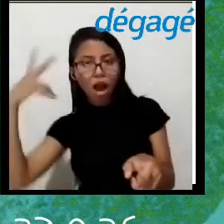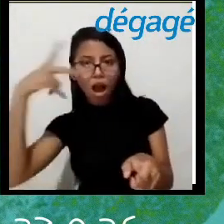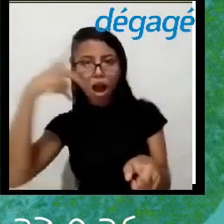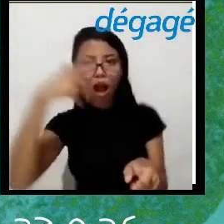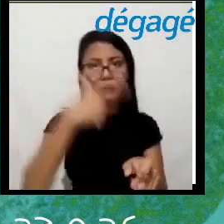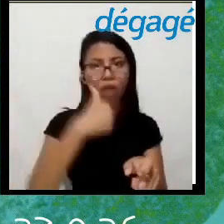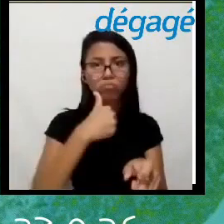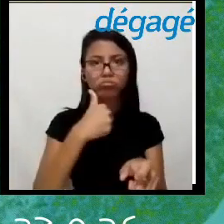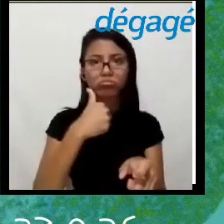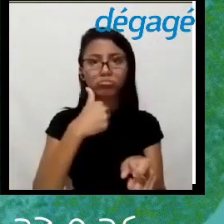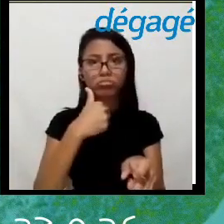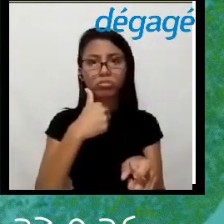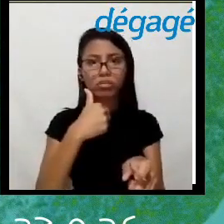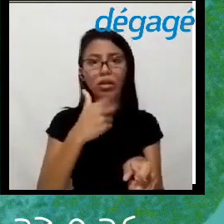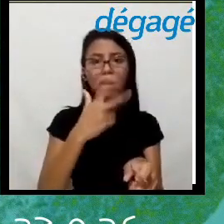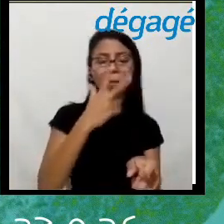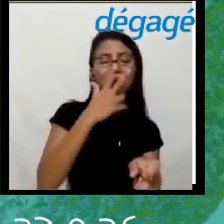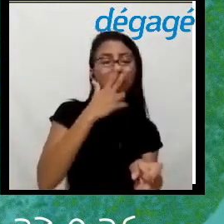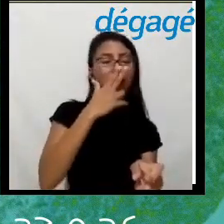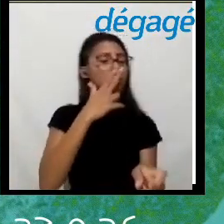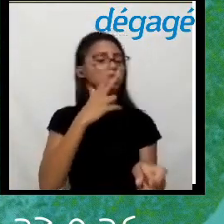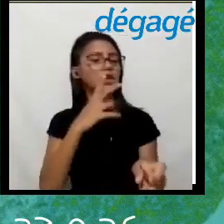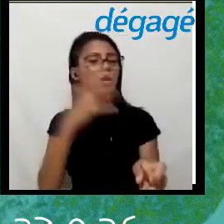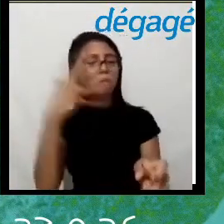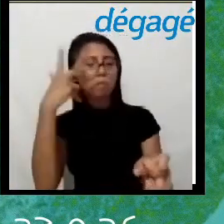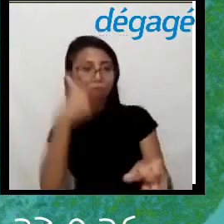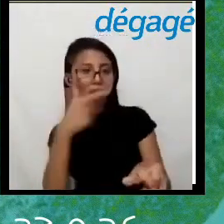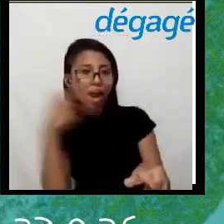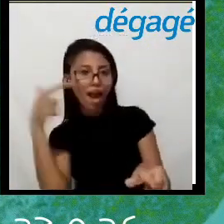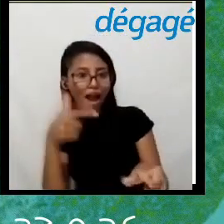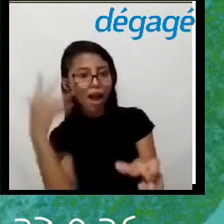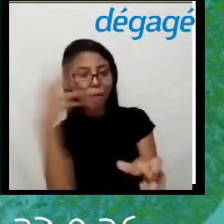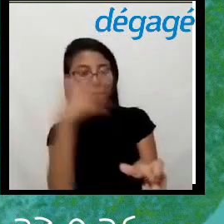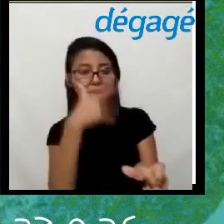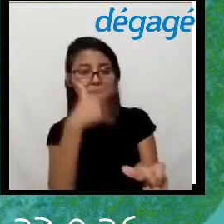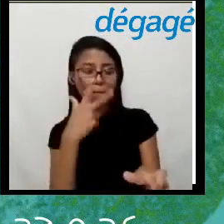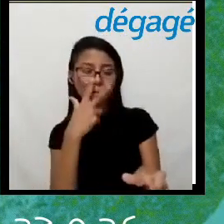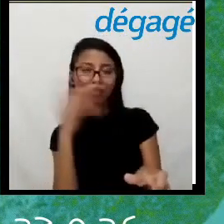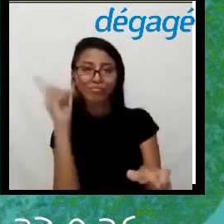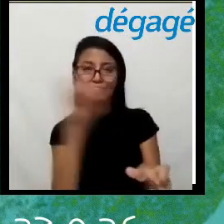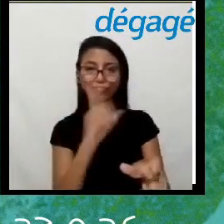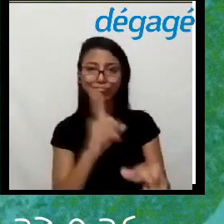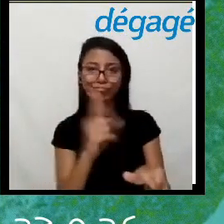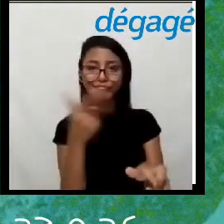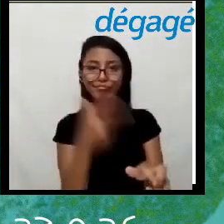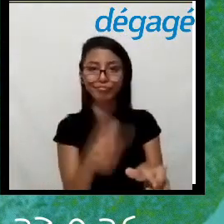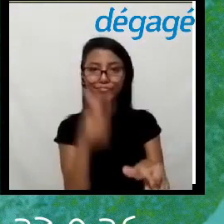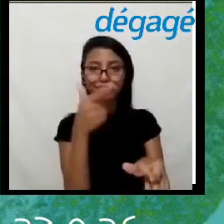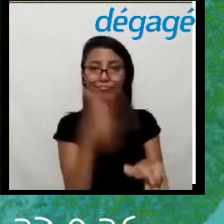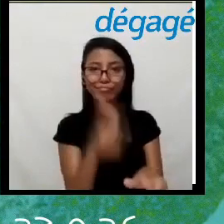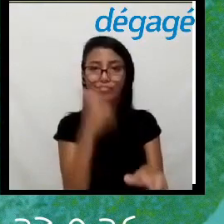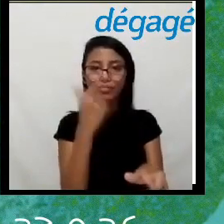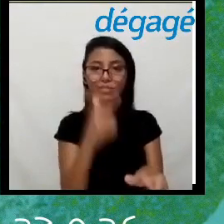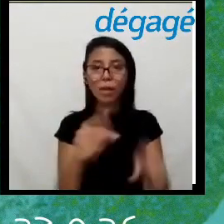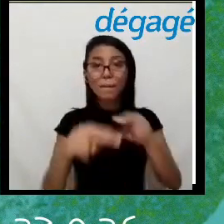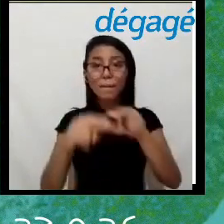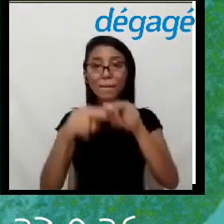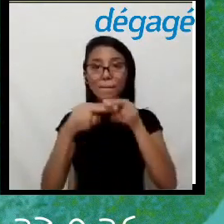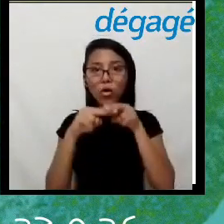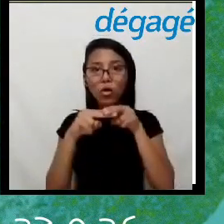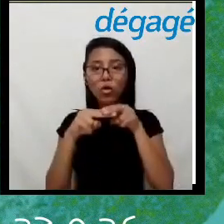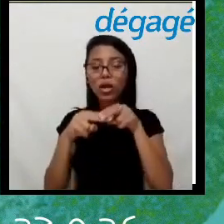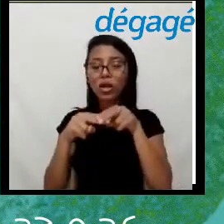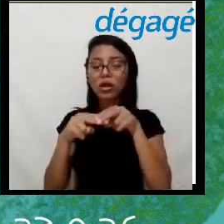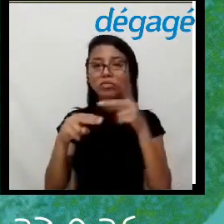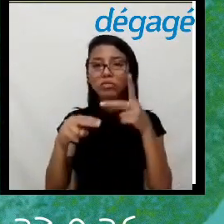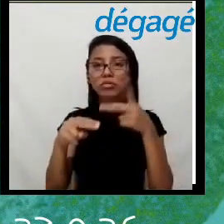de um corpo sem deficiência. Por isso que falar de acessibilidade é falar de afeto, de oportunizar uma